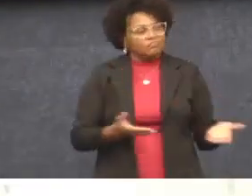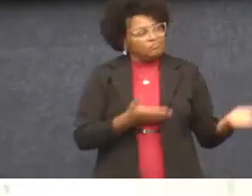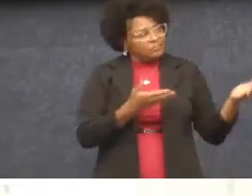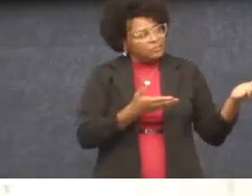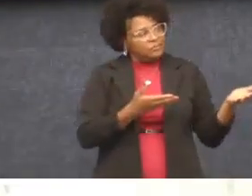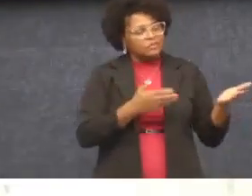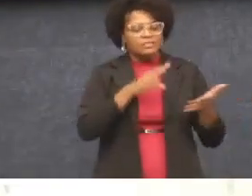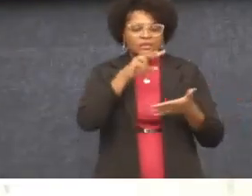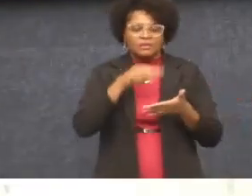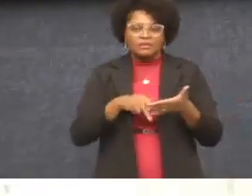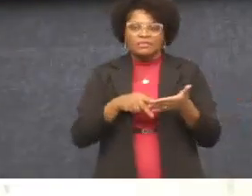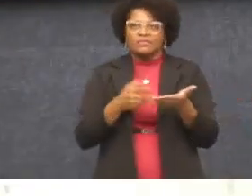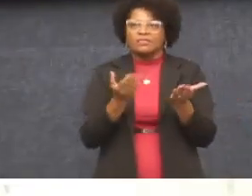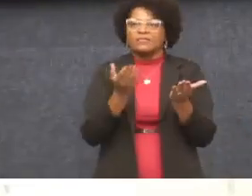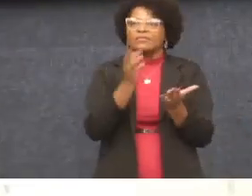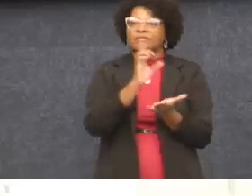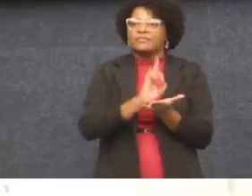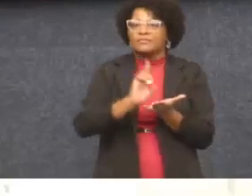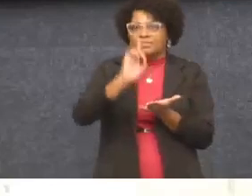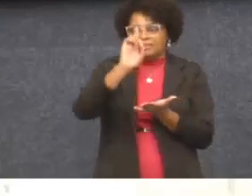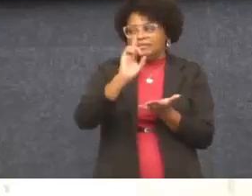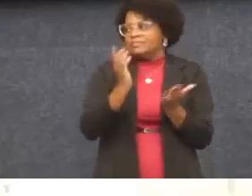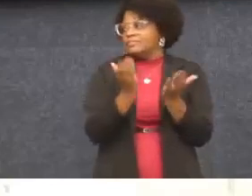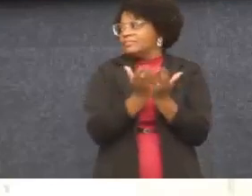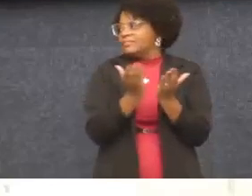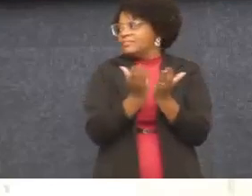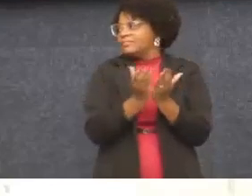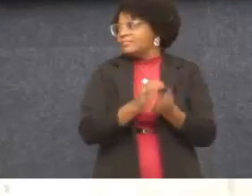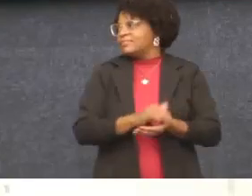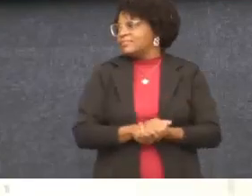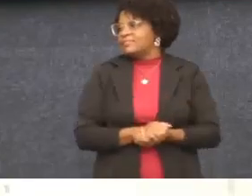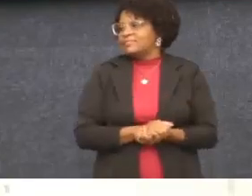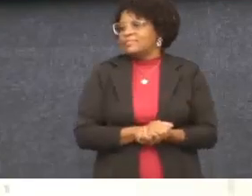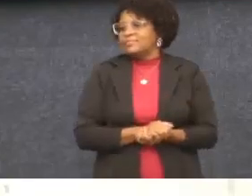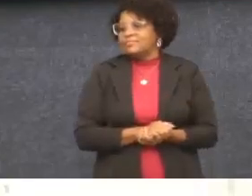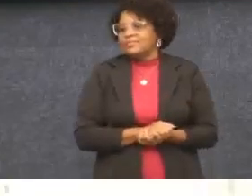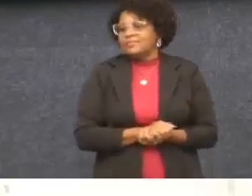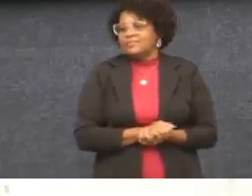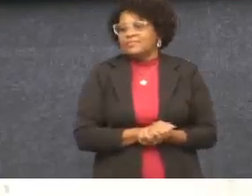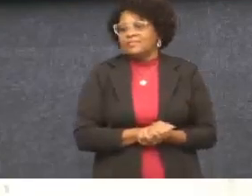uma leitura de um versículo das Sagradas Escrituras.